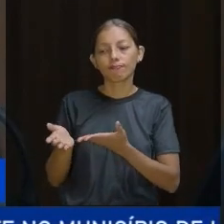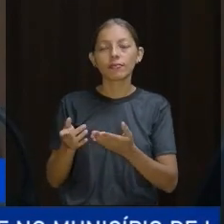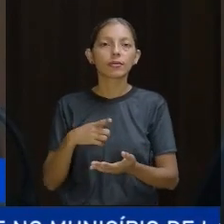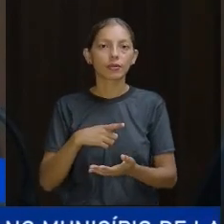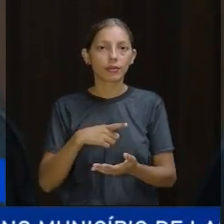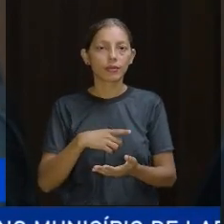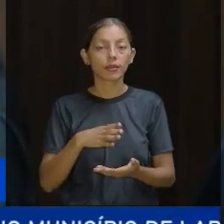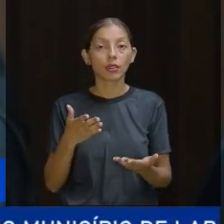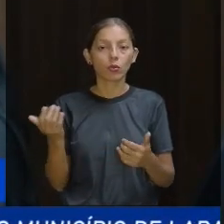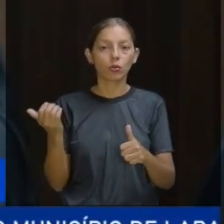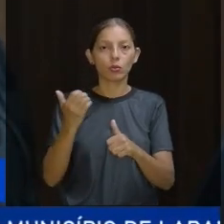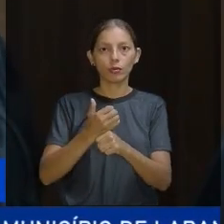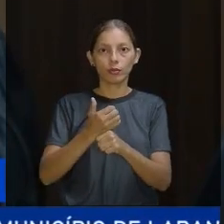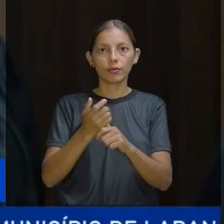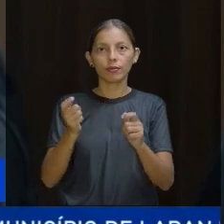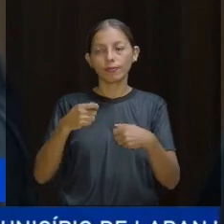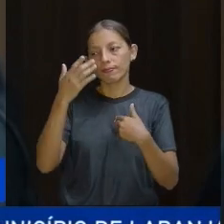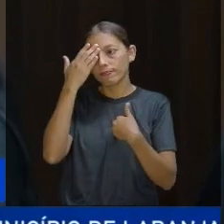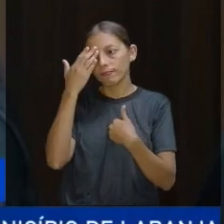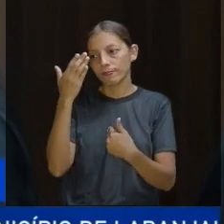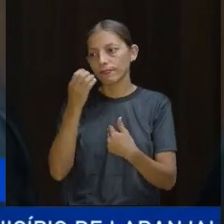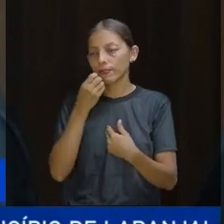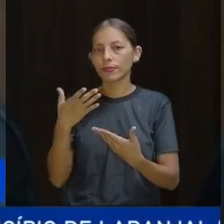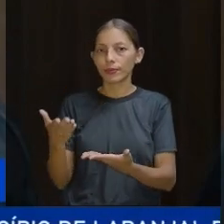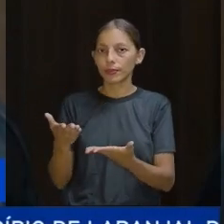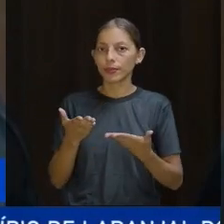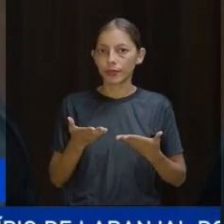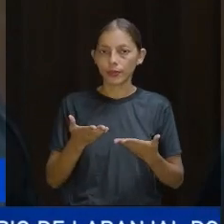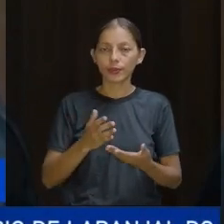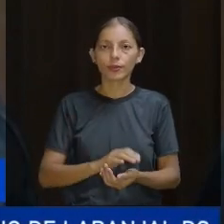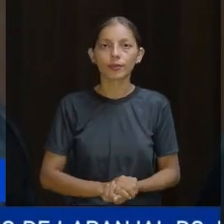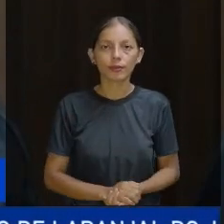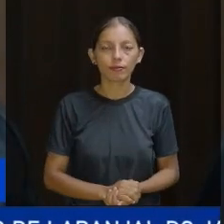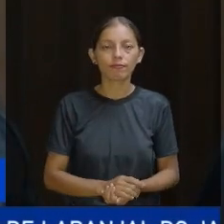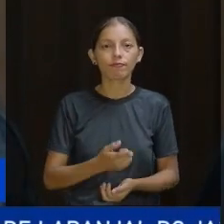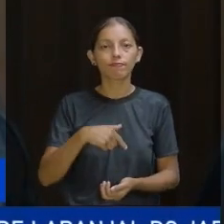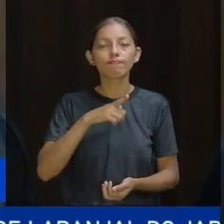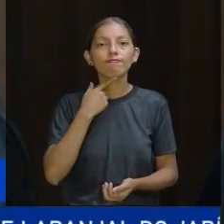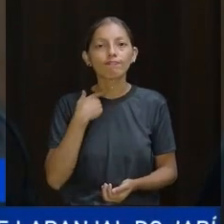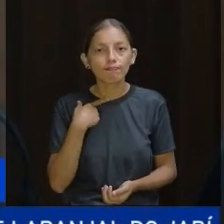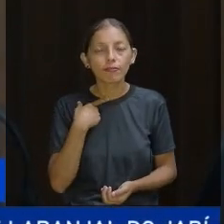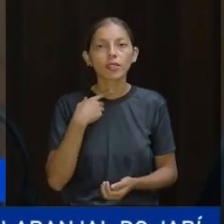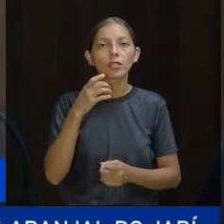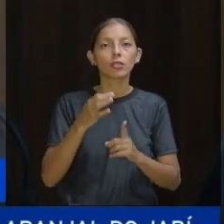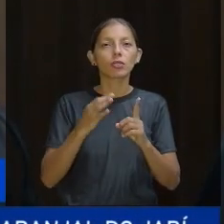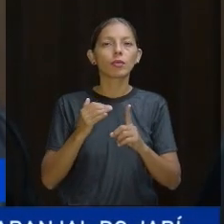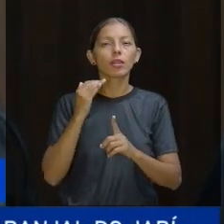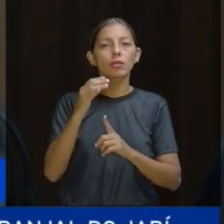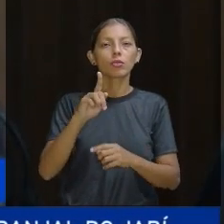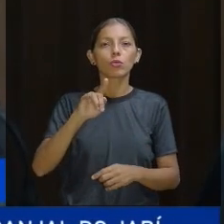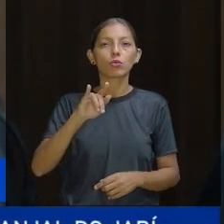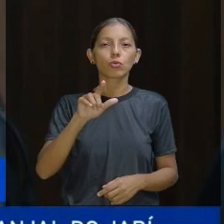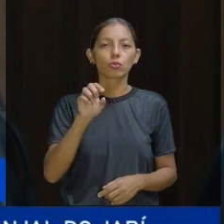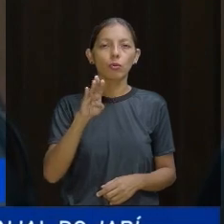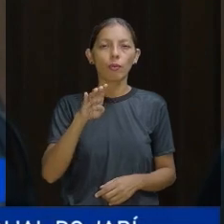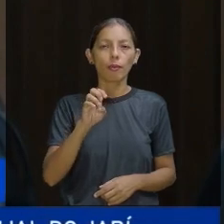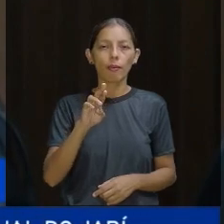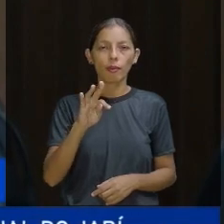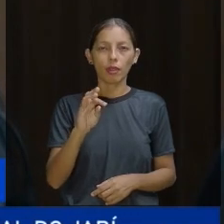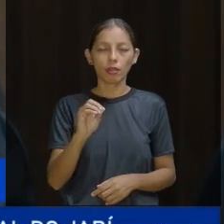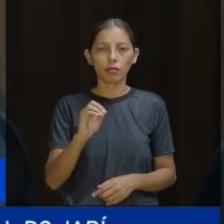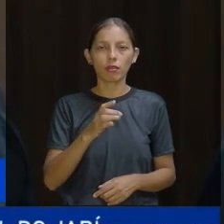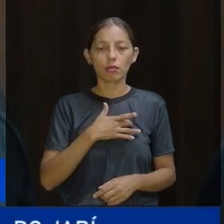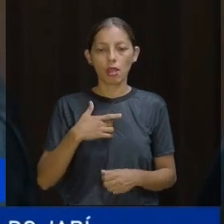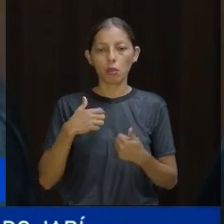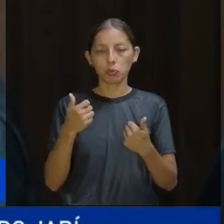bem-vindo. E rogamos para que o desembargador Gilberto fique pronto restabelecimento.